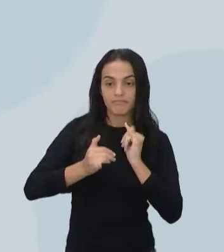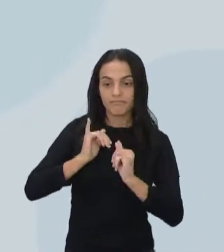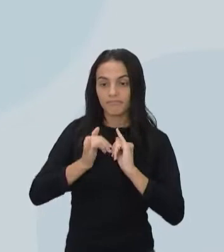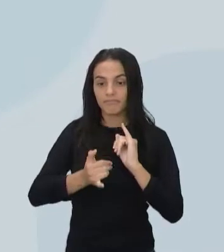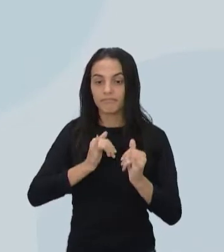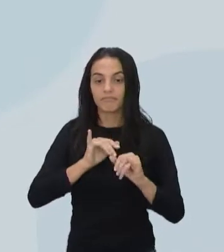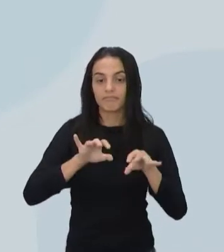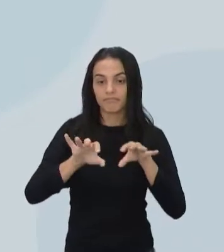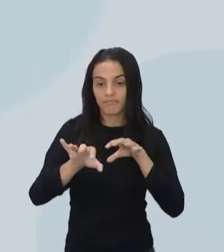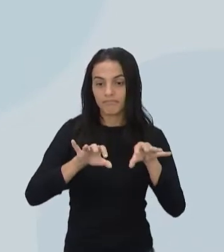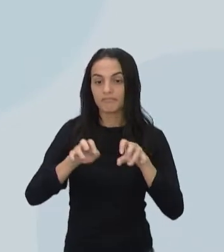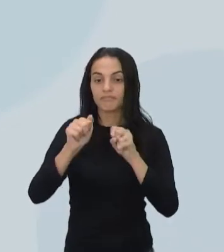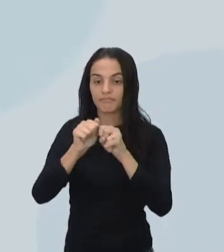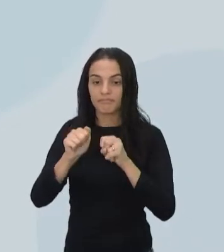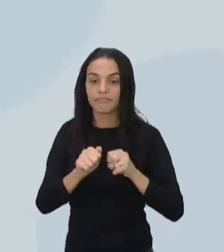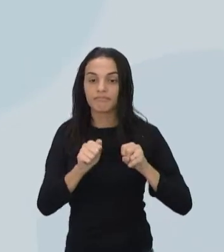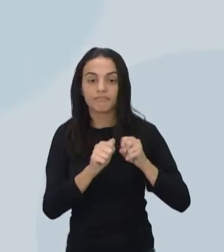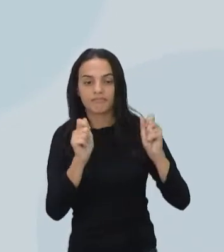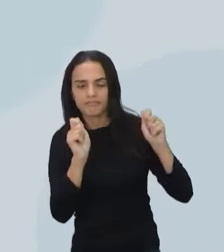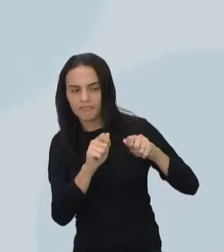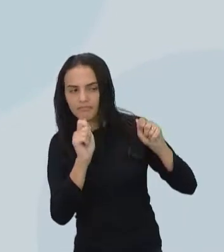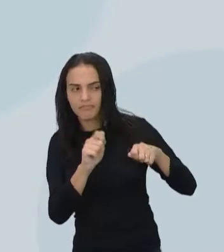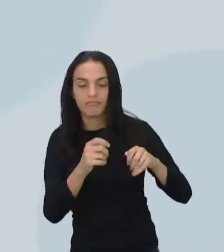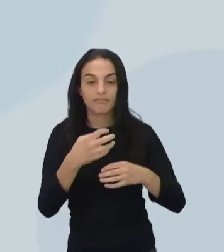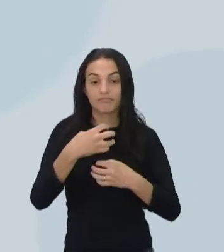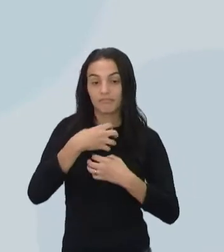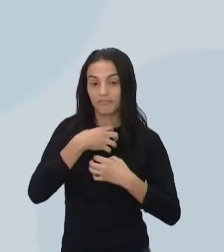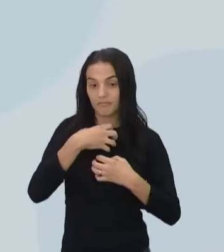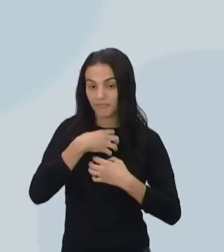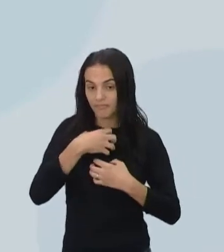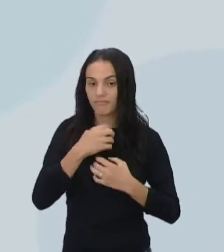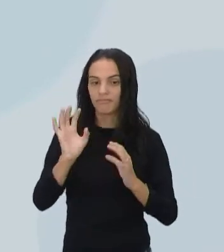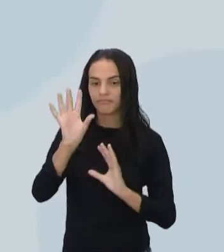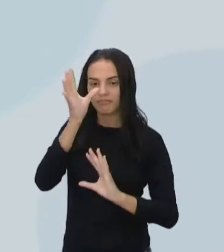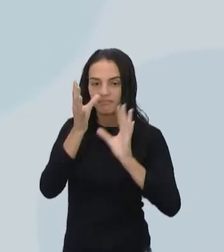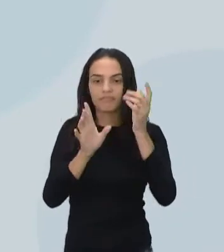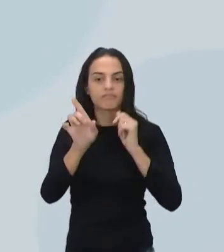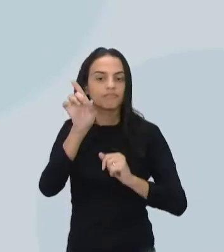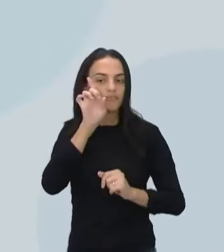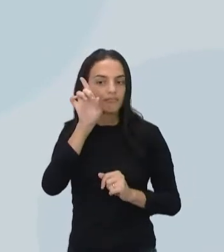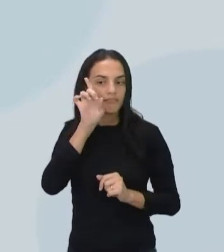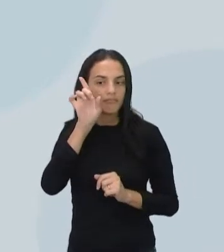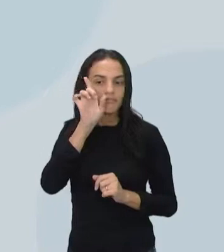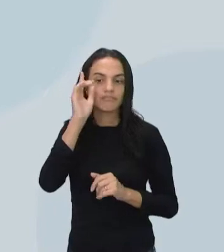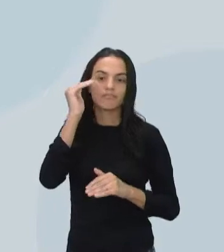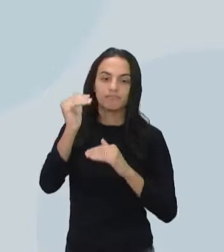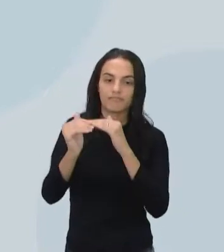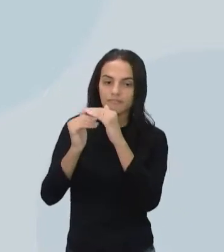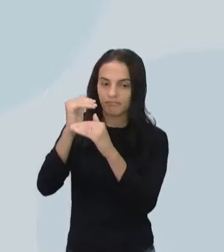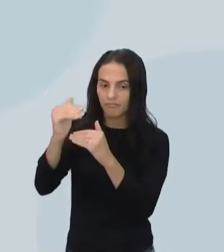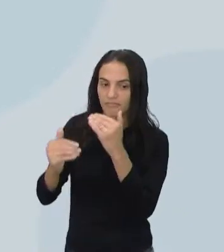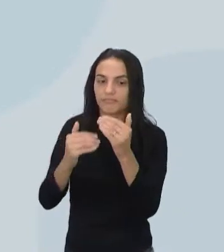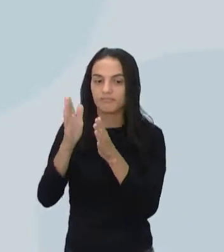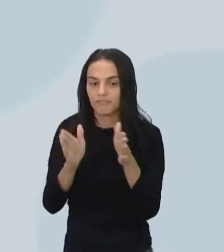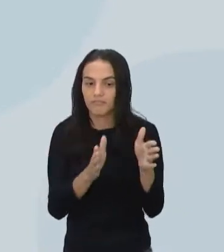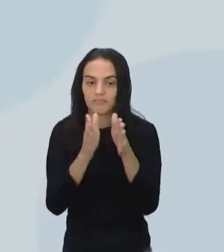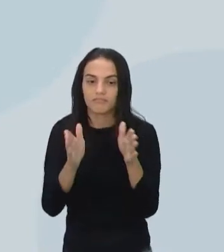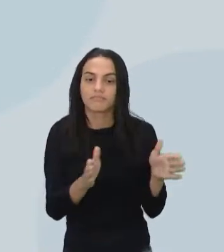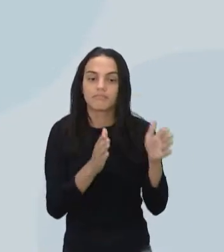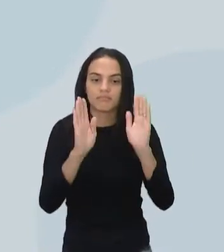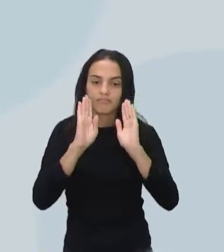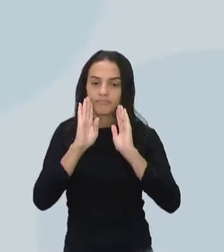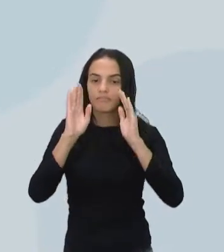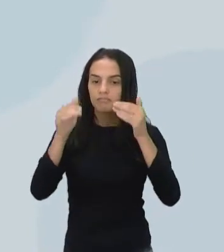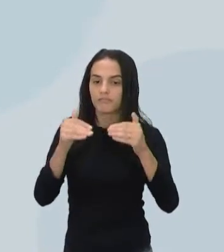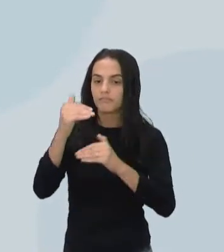de movimento para realizar previsões sobre os seus comportamentos em situações cotidianas e em processos produtivos